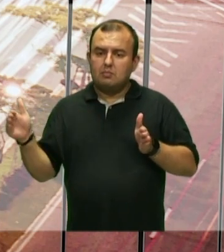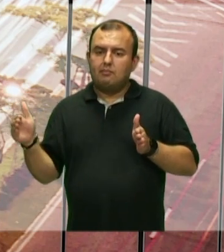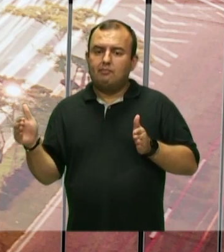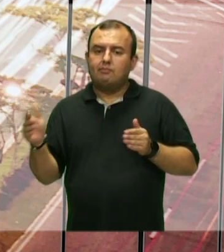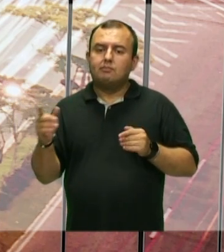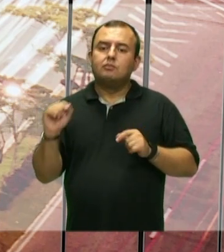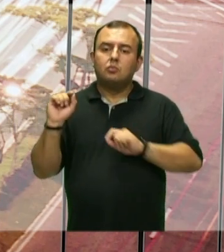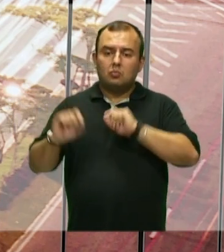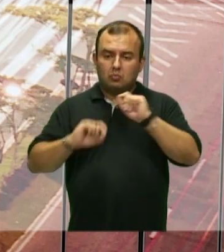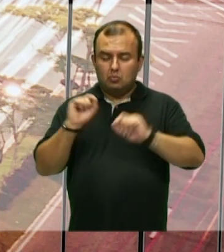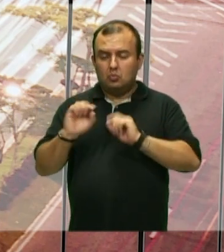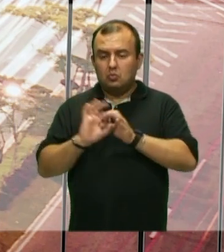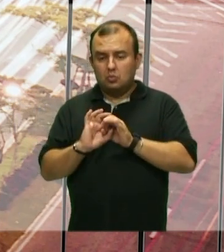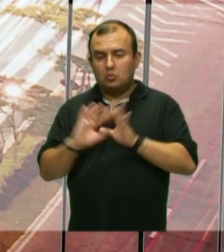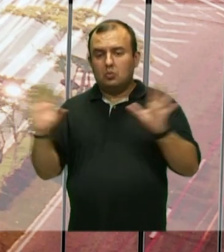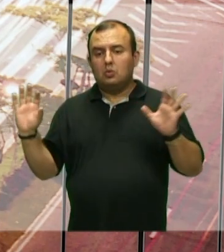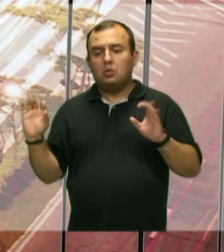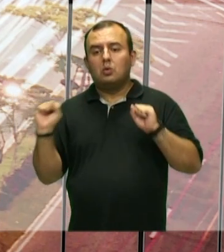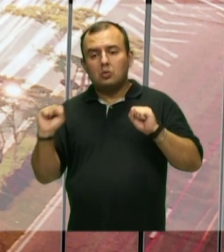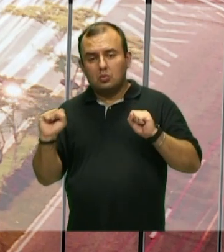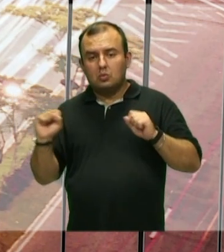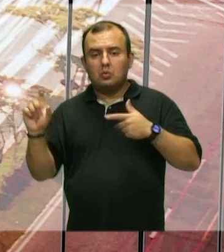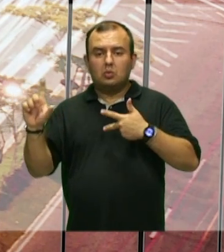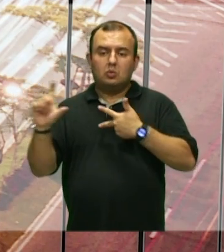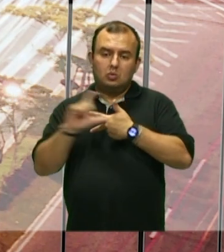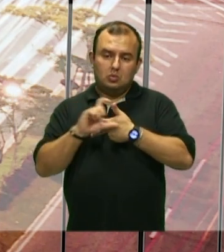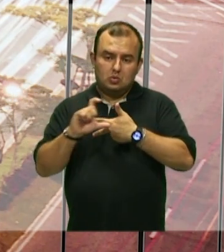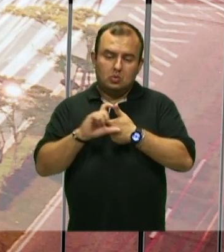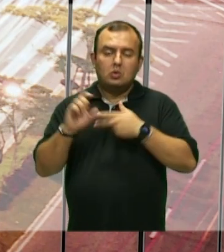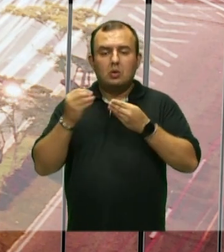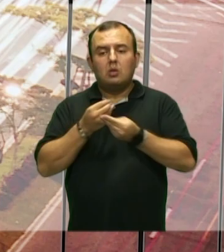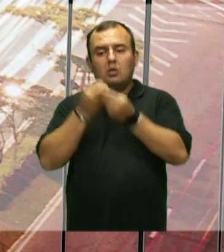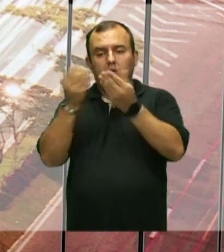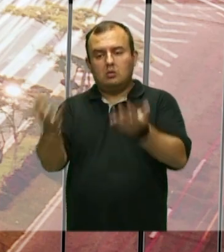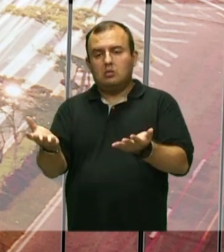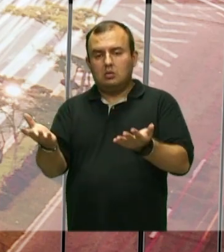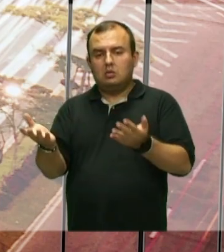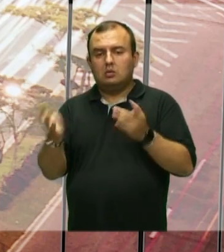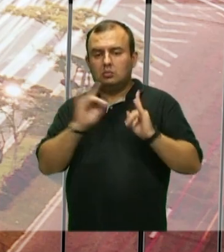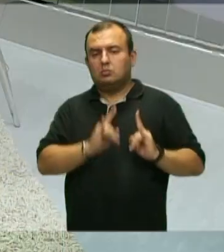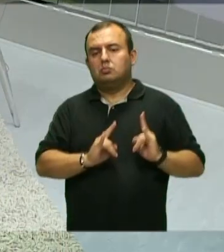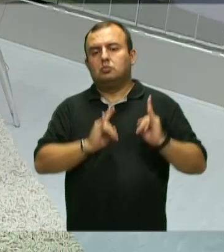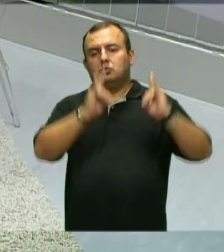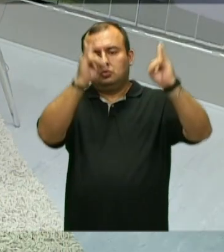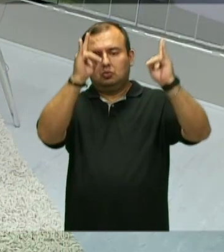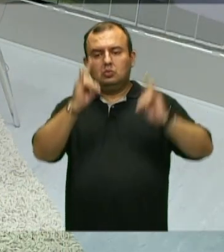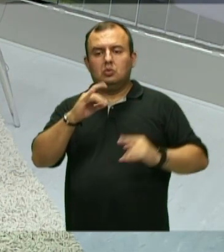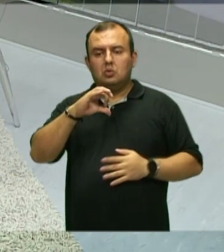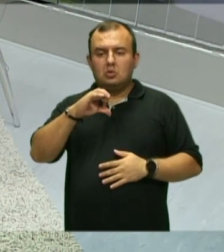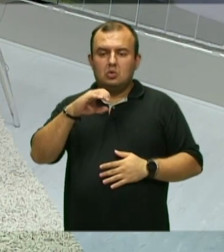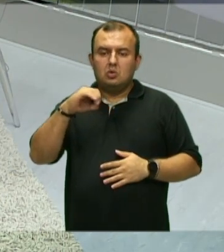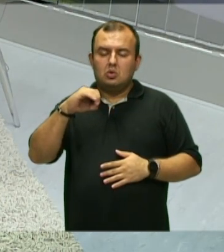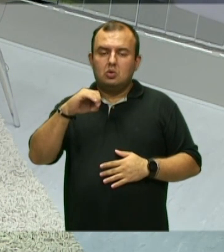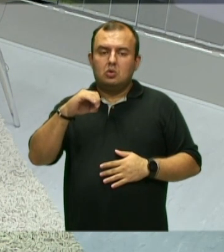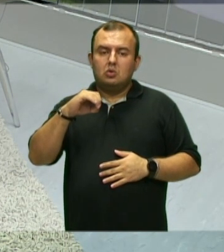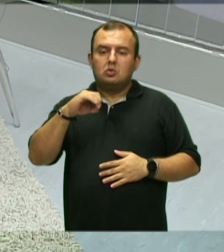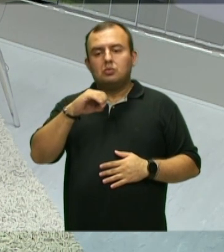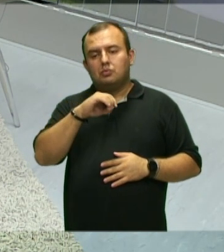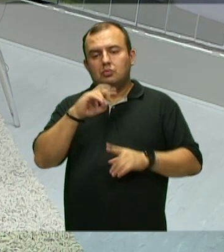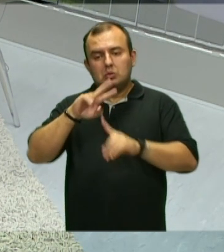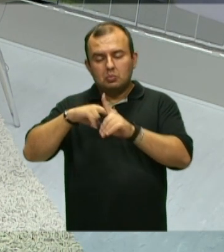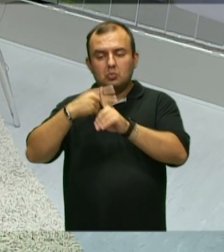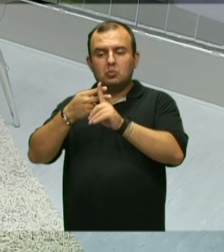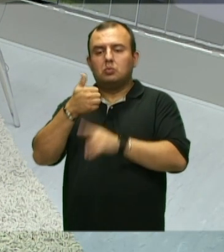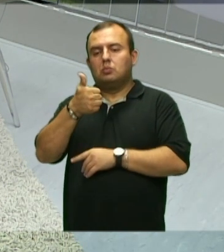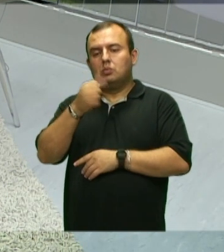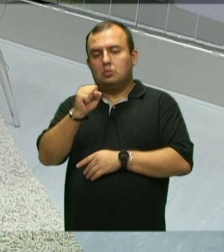para aquelas liberações que o Poder Executivo dá, né, para a edificação de 90 para 180 dias.